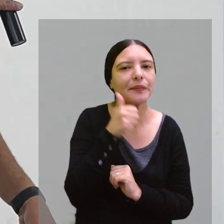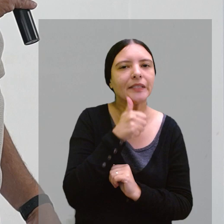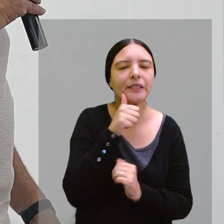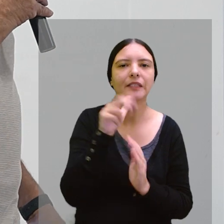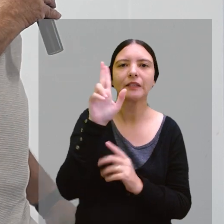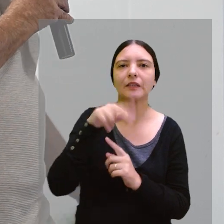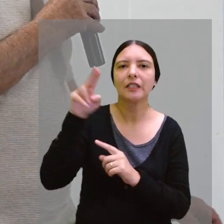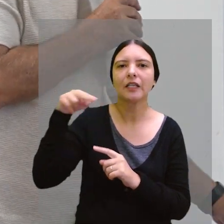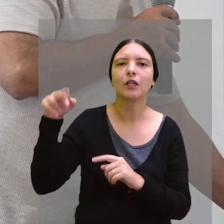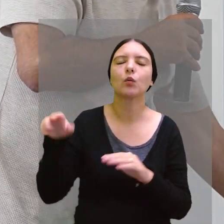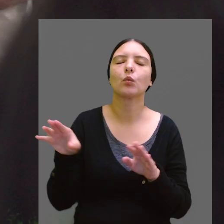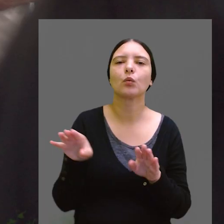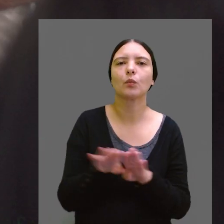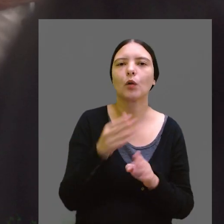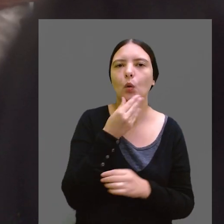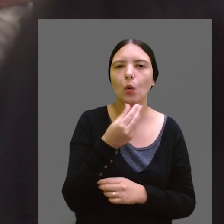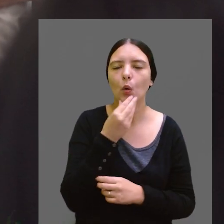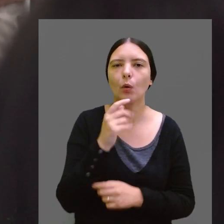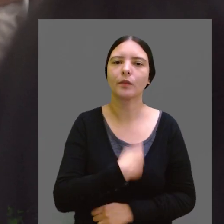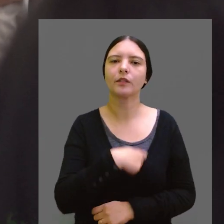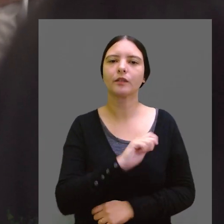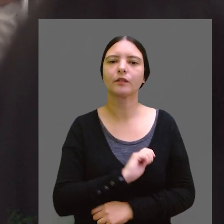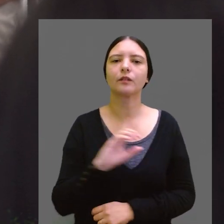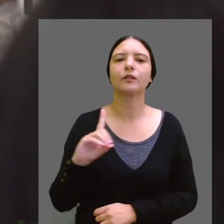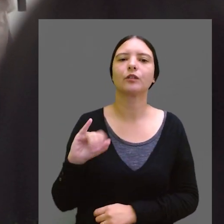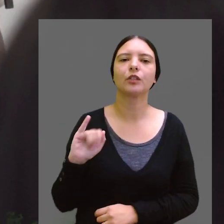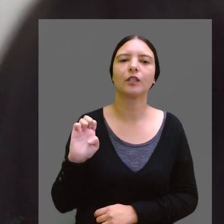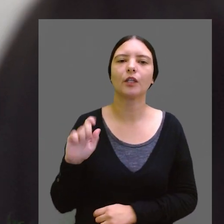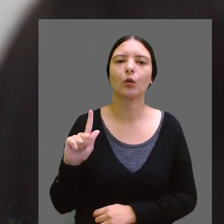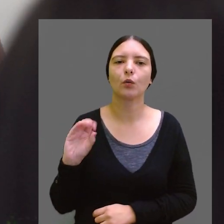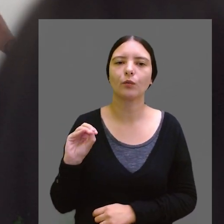foi pintada por um pintor espanhol que chama Diego Velázquez.